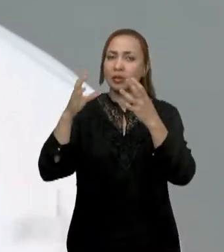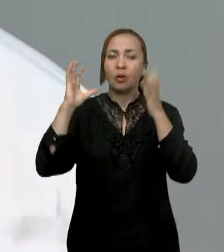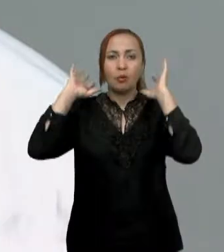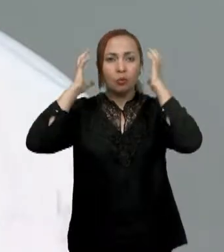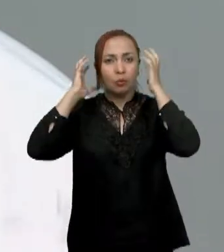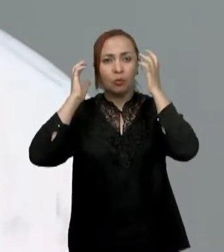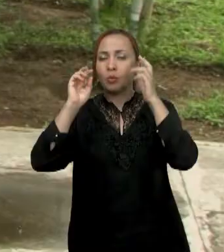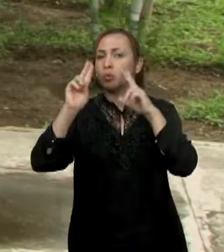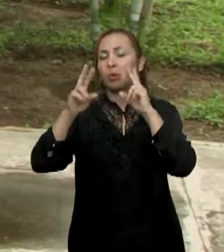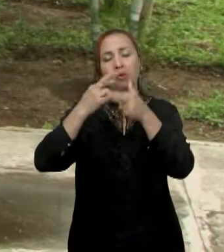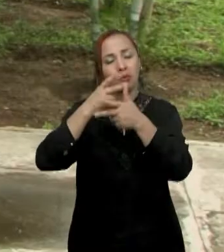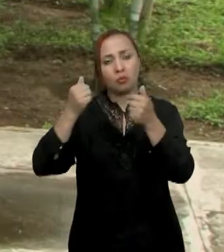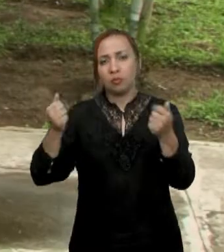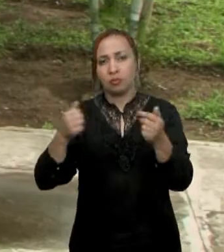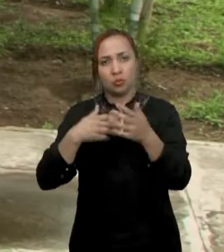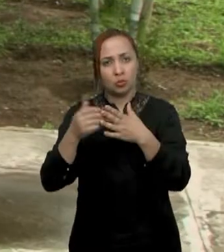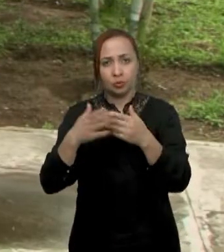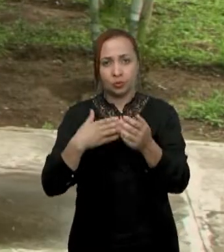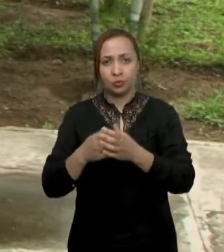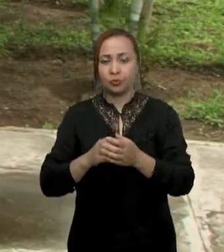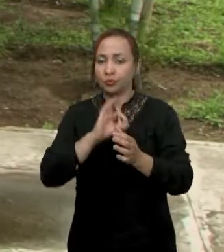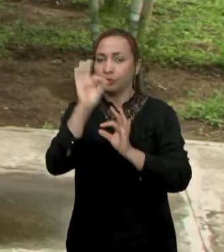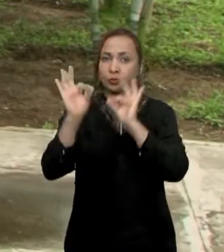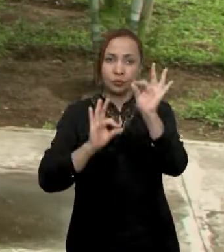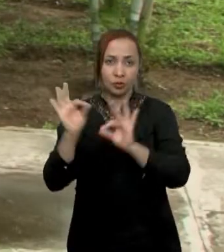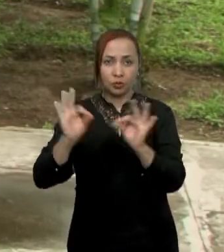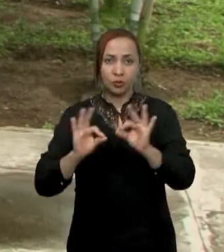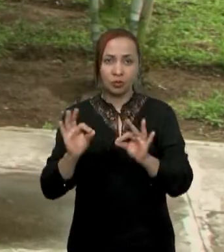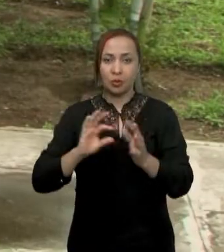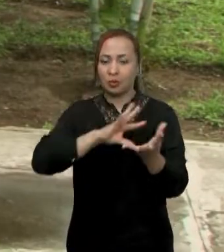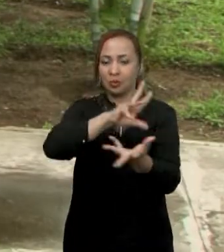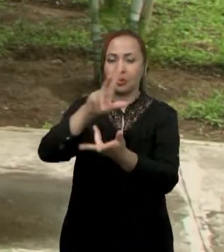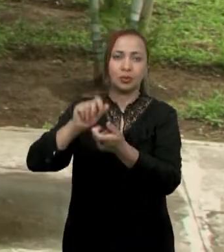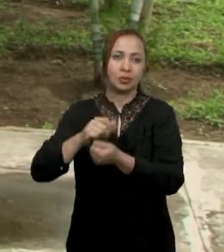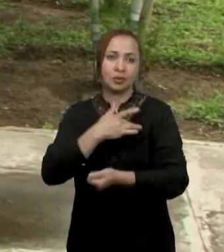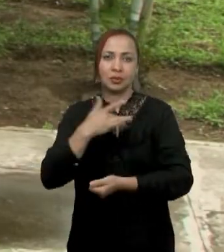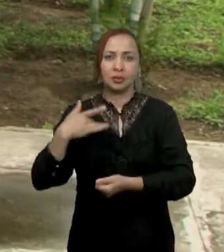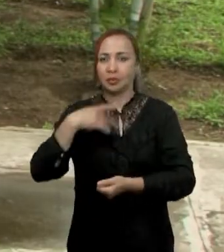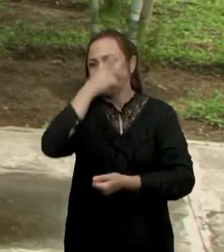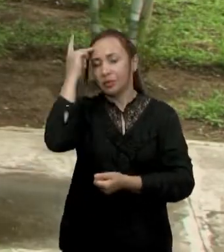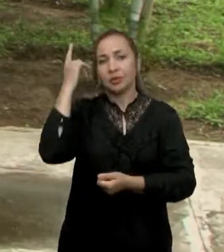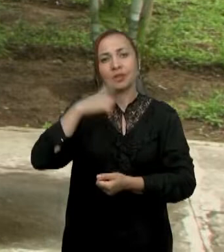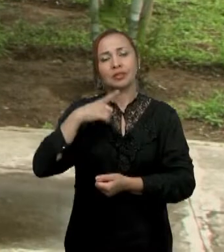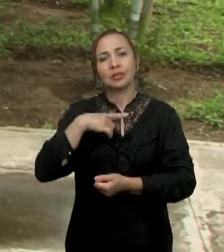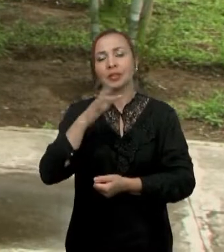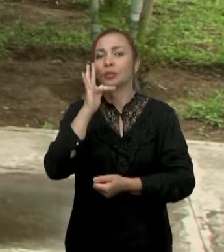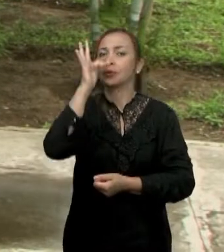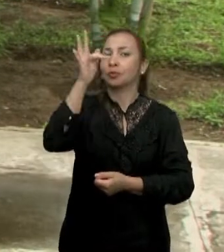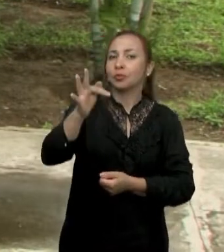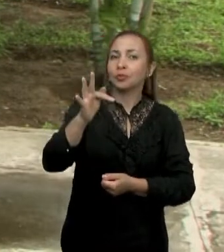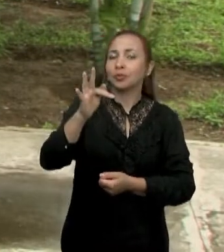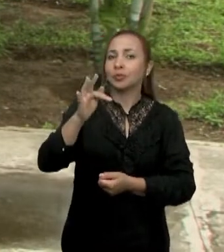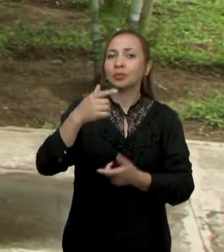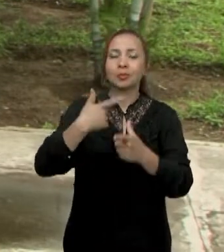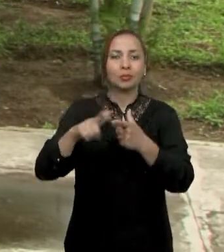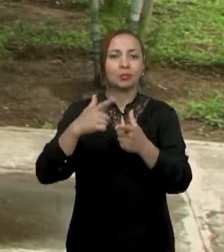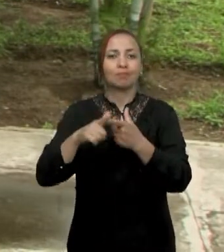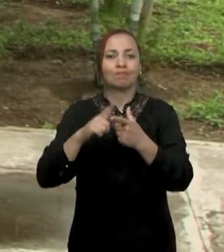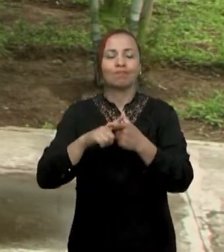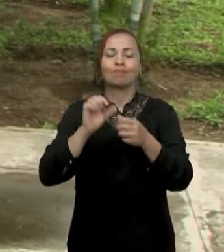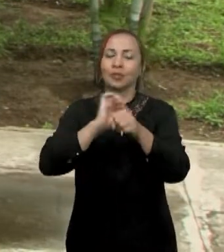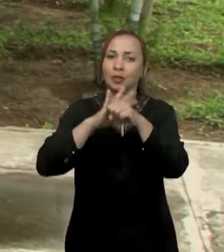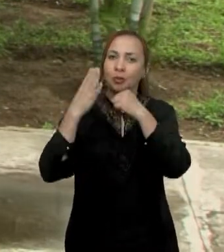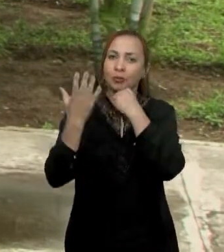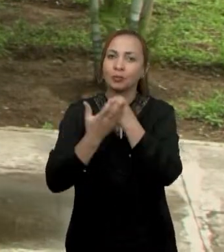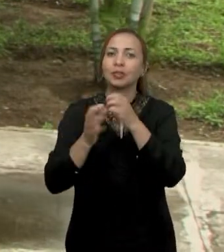assim sucessivamente. A Organização Mundial da Saúde ainda não sabe o percentual de pessoas que terão sequelas da Covid a longo